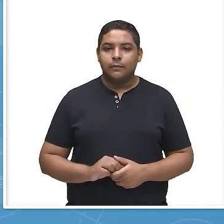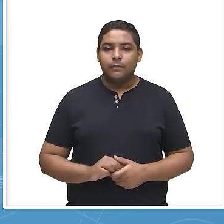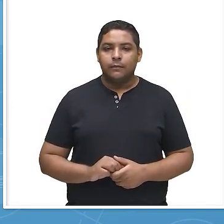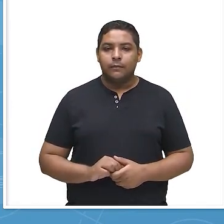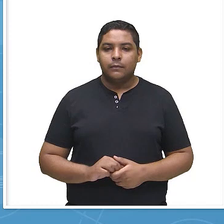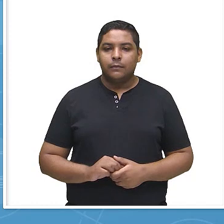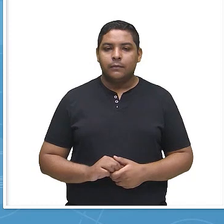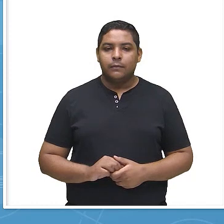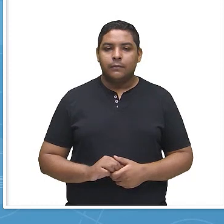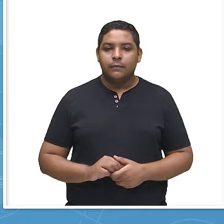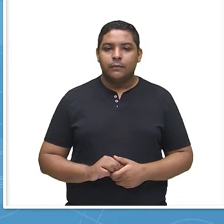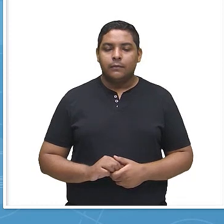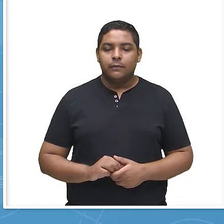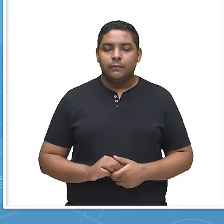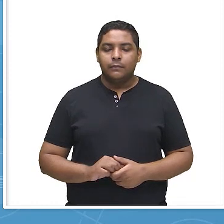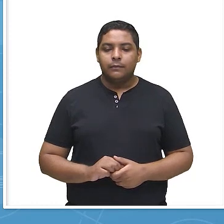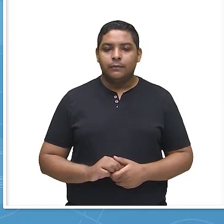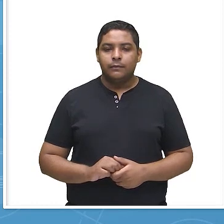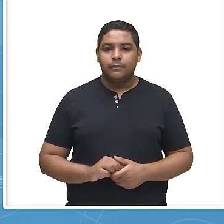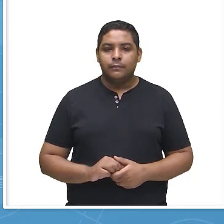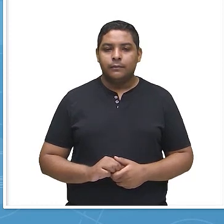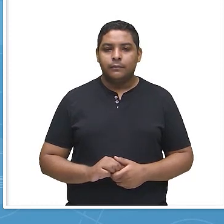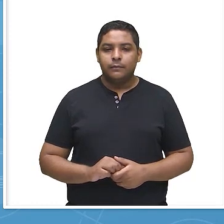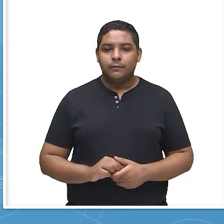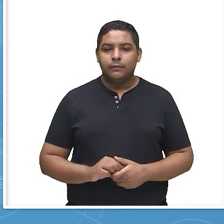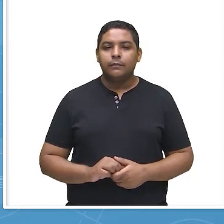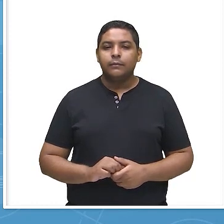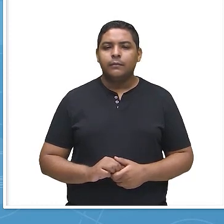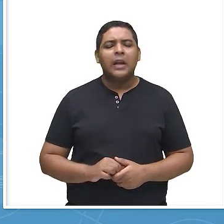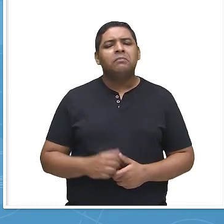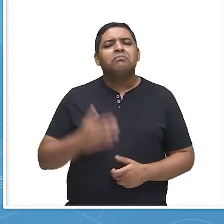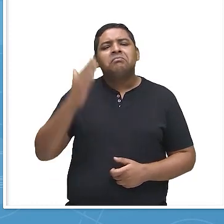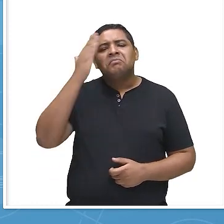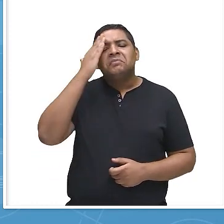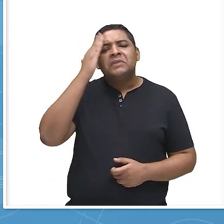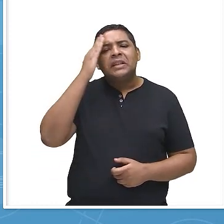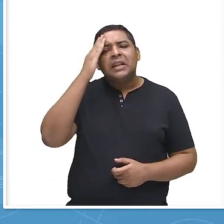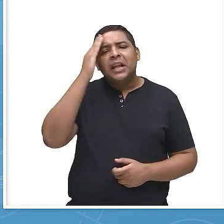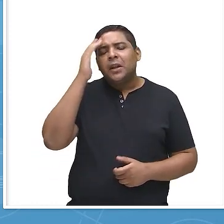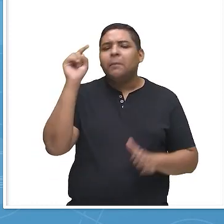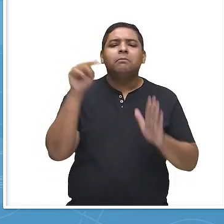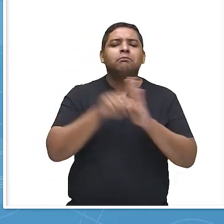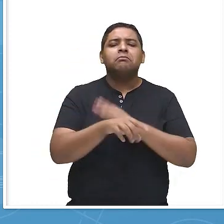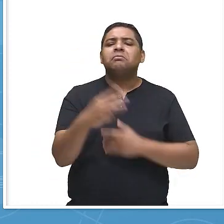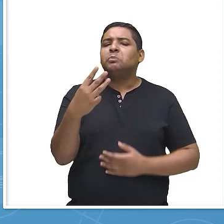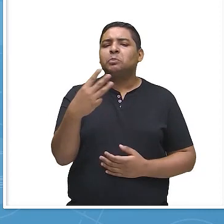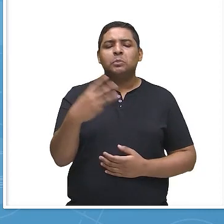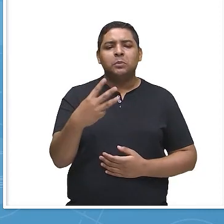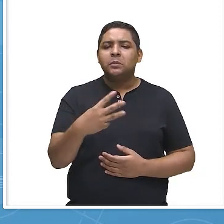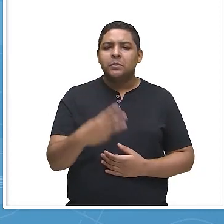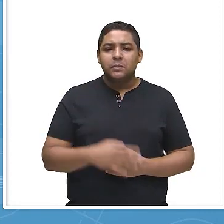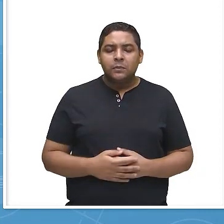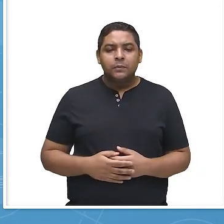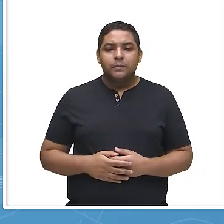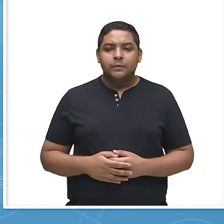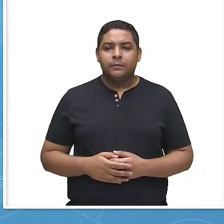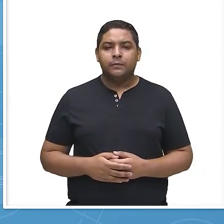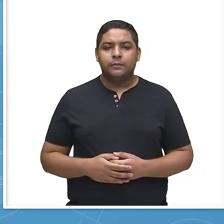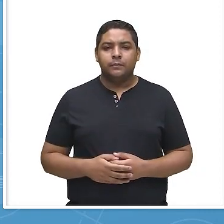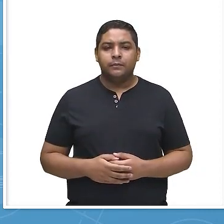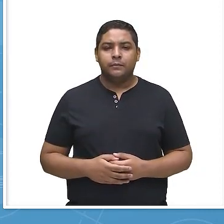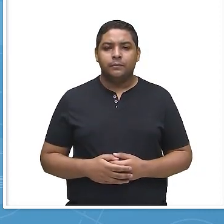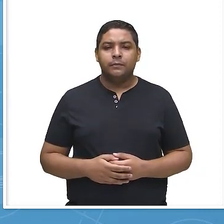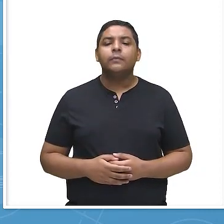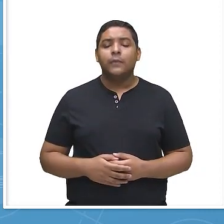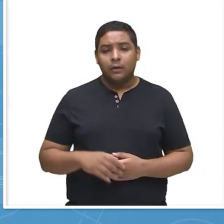A Lana Caroline, eu acho, né, ela disse que não entendeu a questão 3. Não se preocupa, a gente já vai responder as questões,